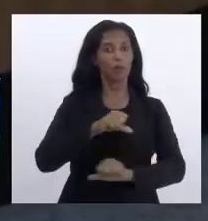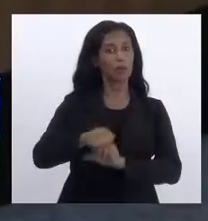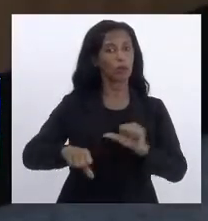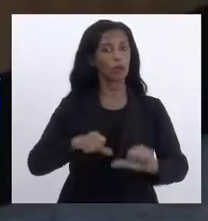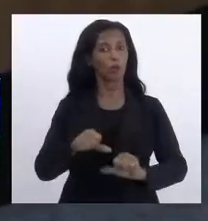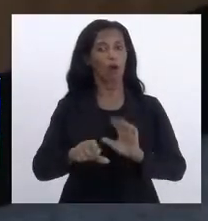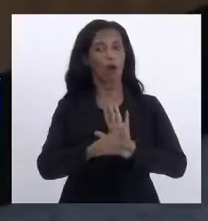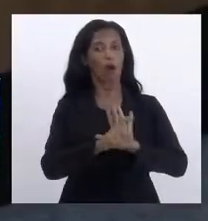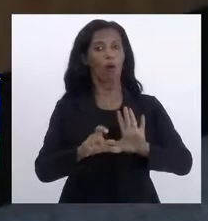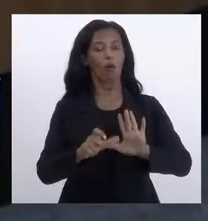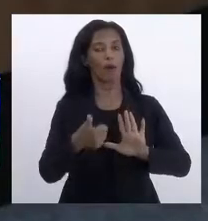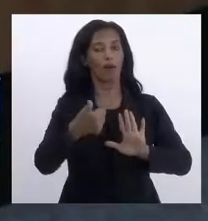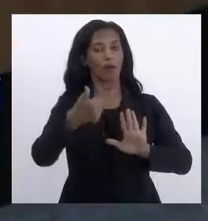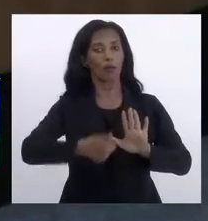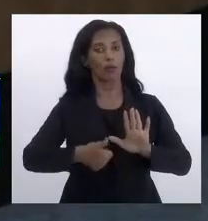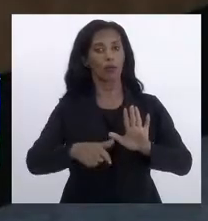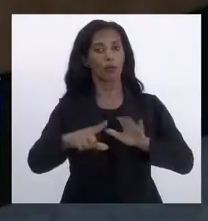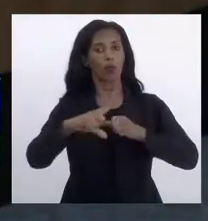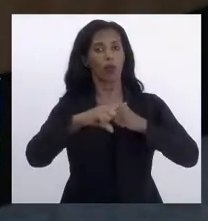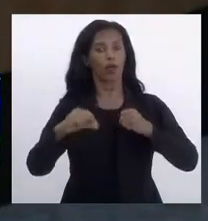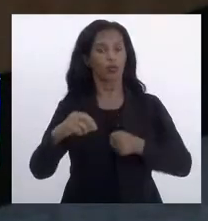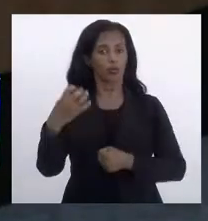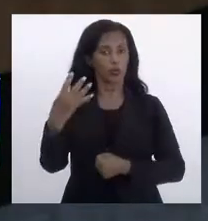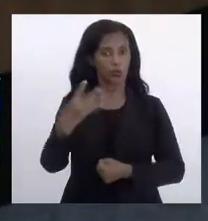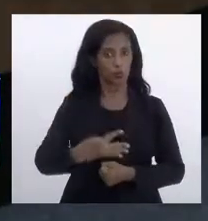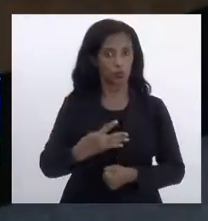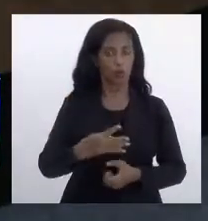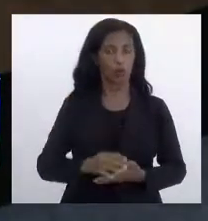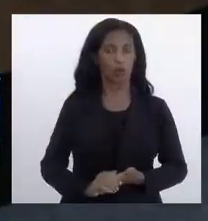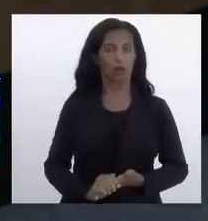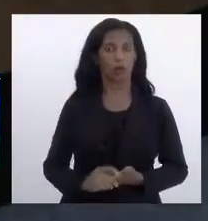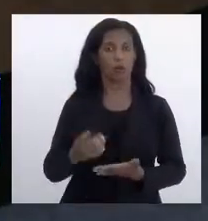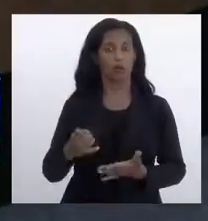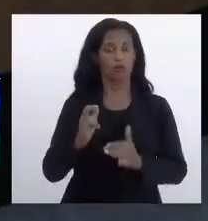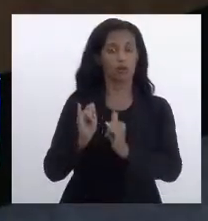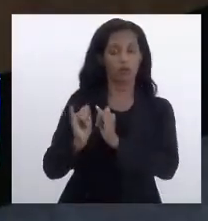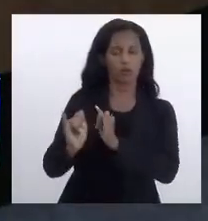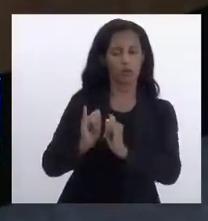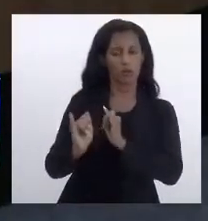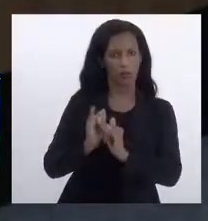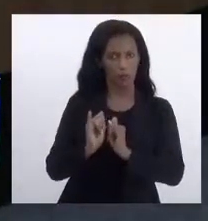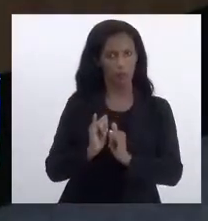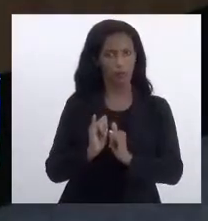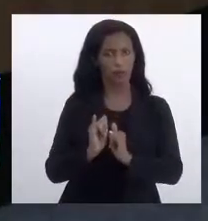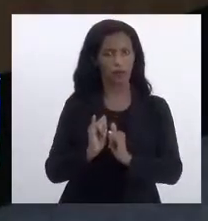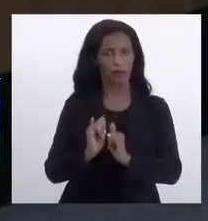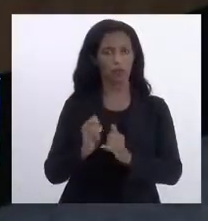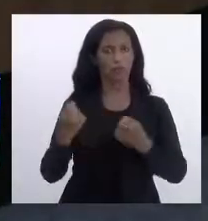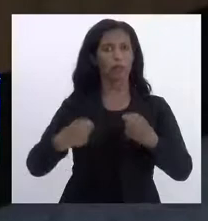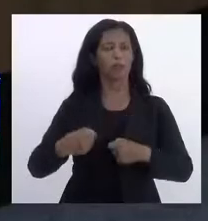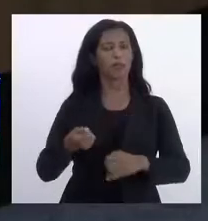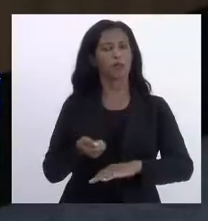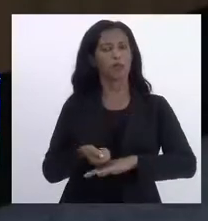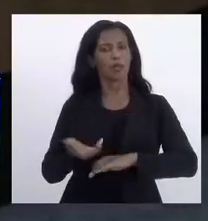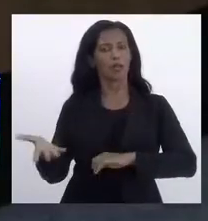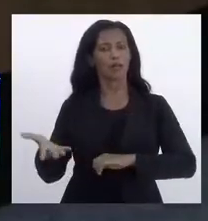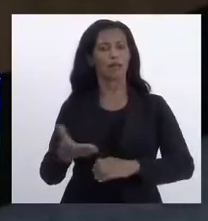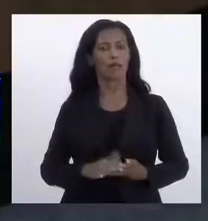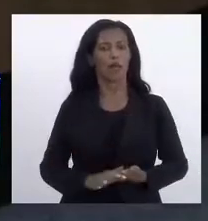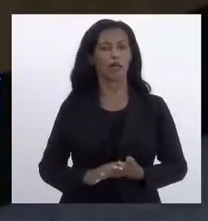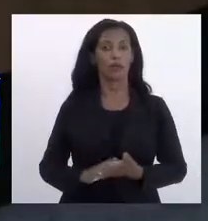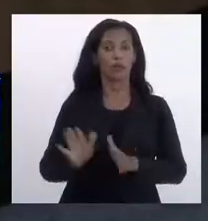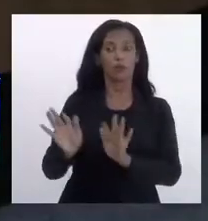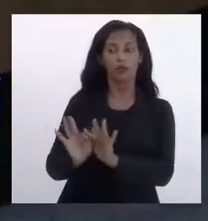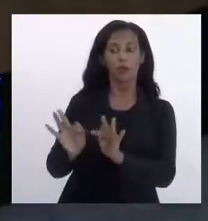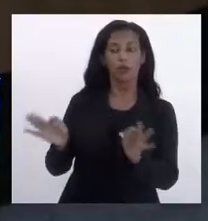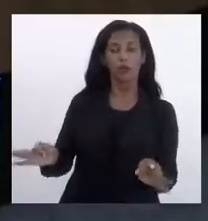ao parágrafo único do artigo 4º, uma vez que os dados coletados devam ser encaminhados não